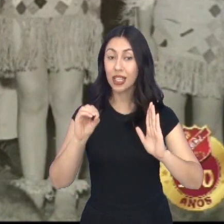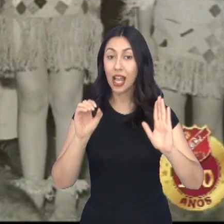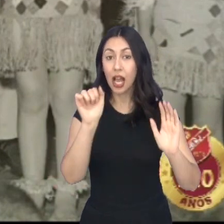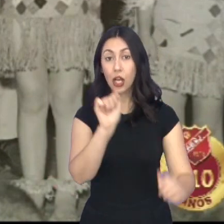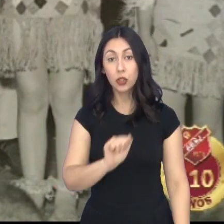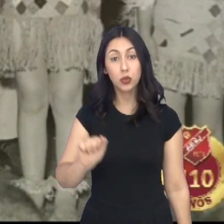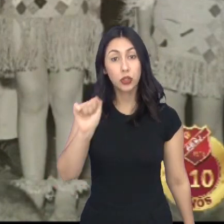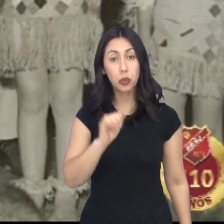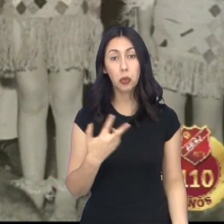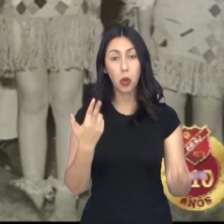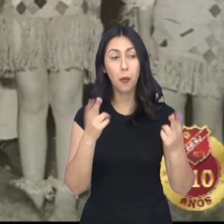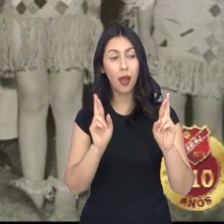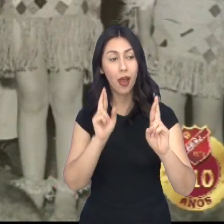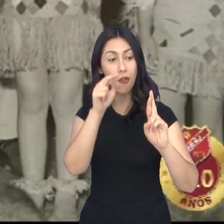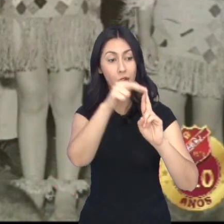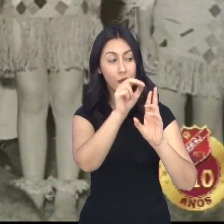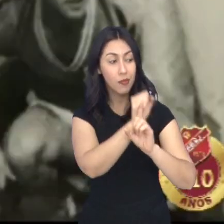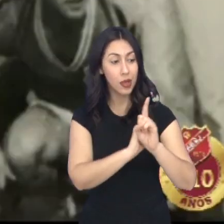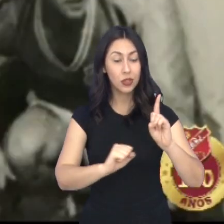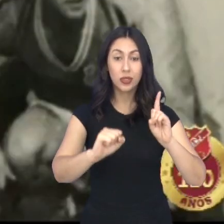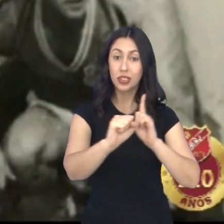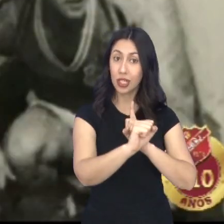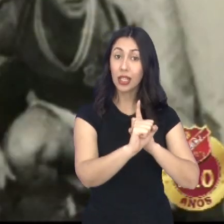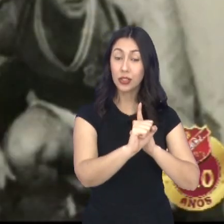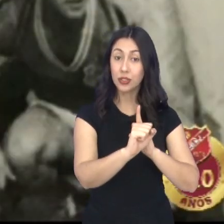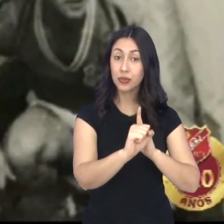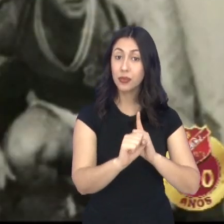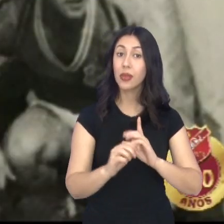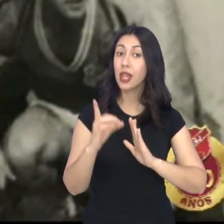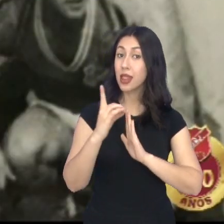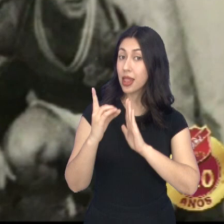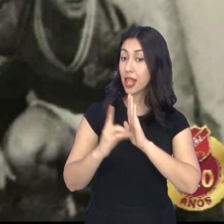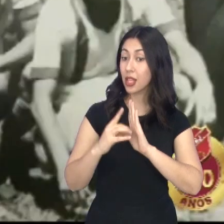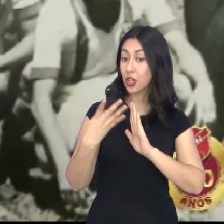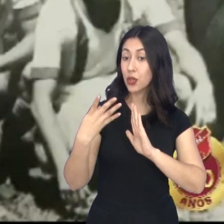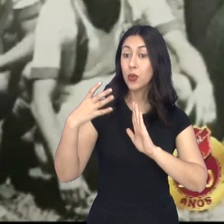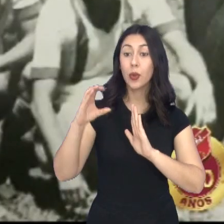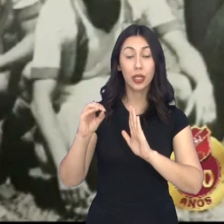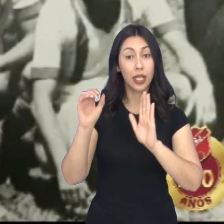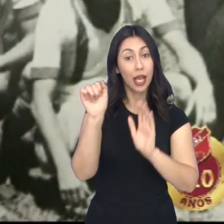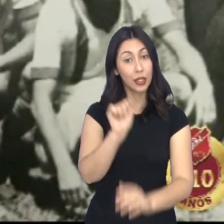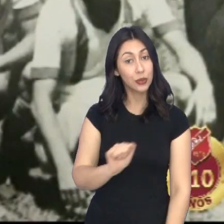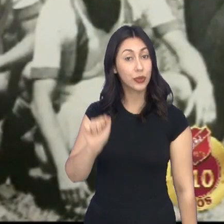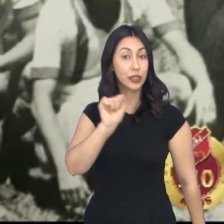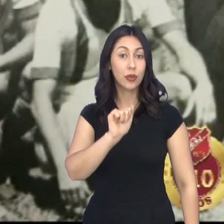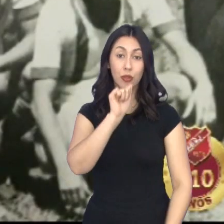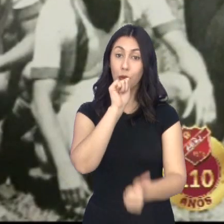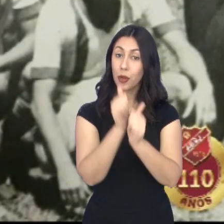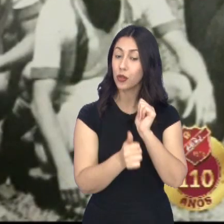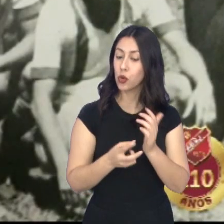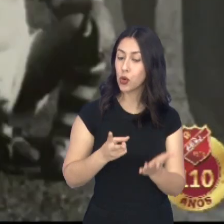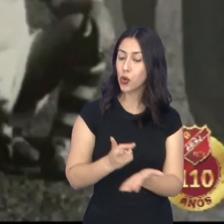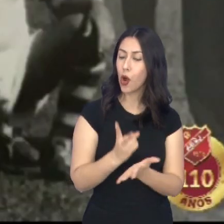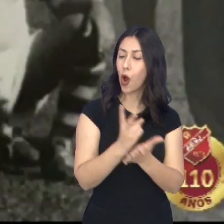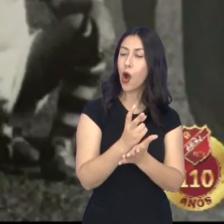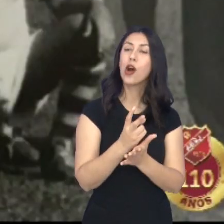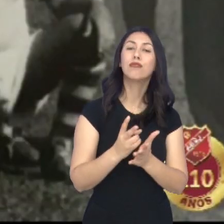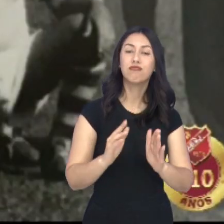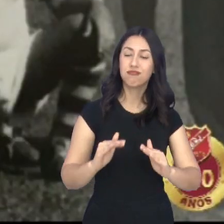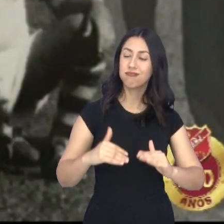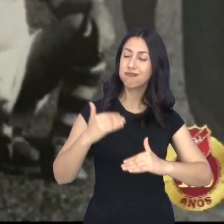uma referência para a sociedade joseense na época. Na década de 40, a Associação Esportiva São José continua brilhando no